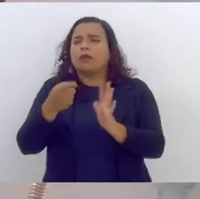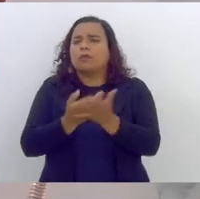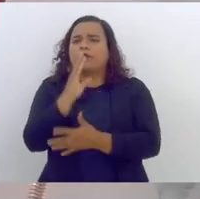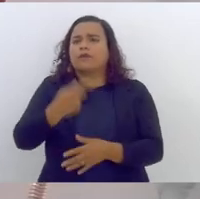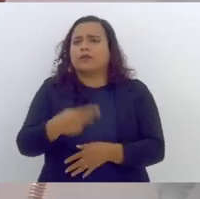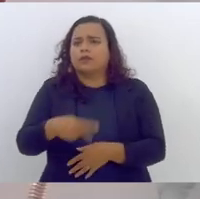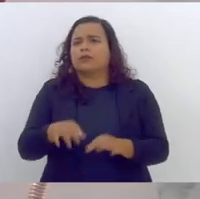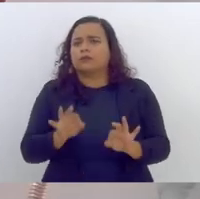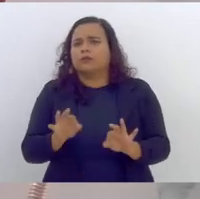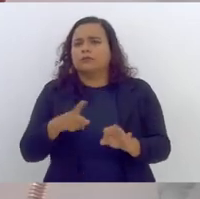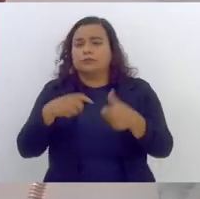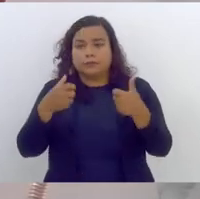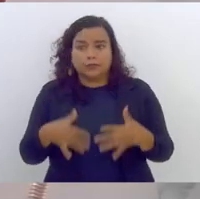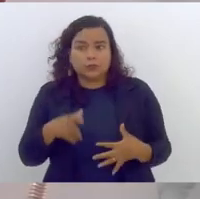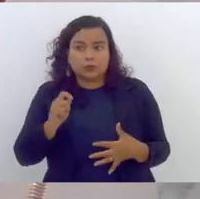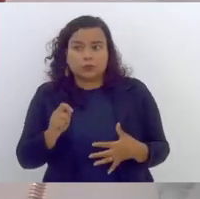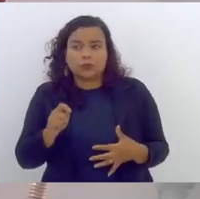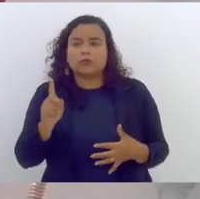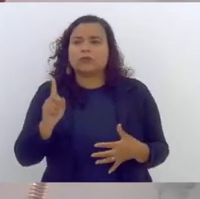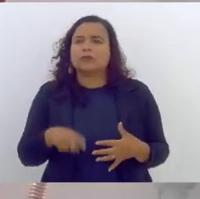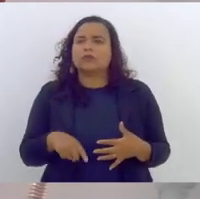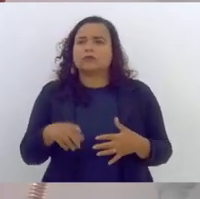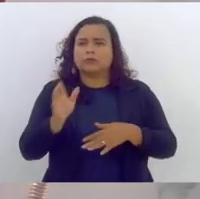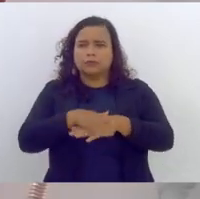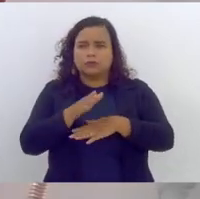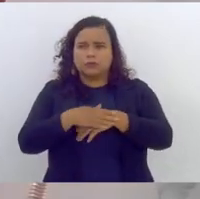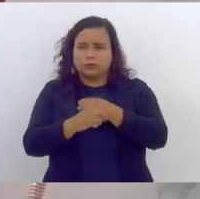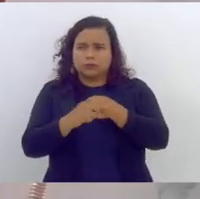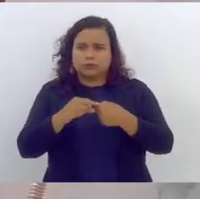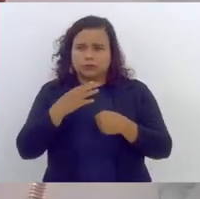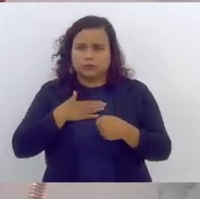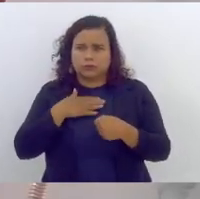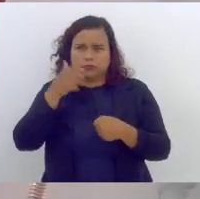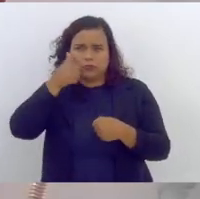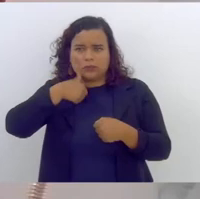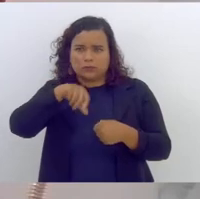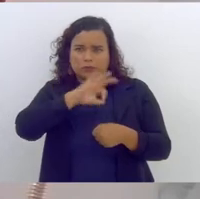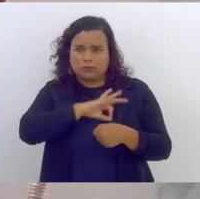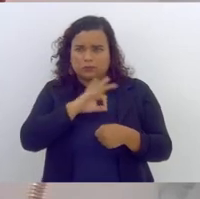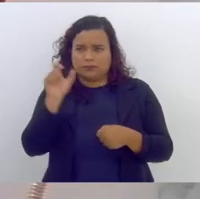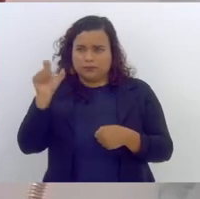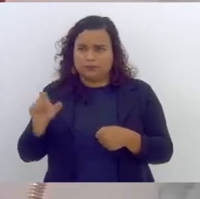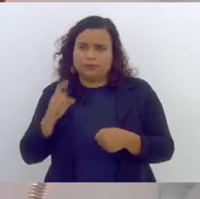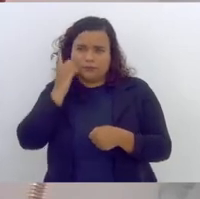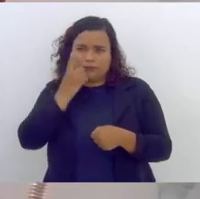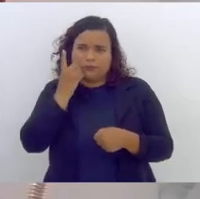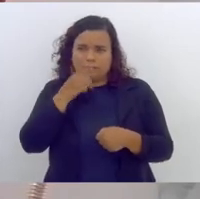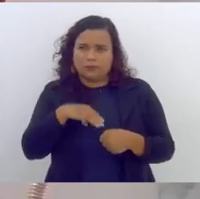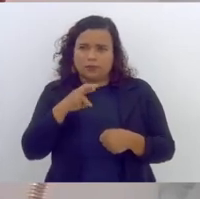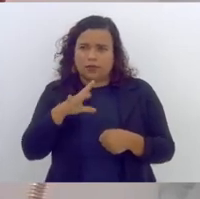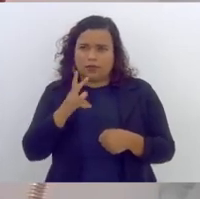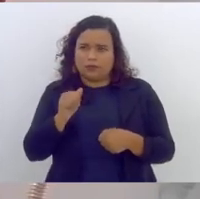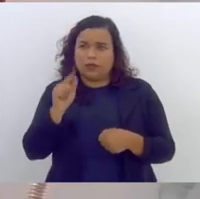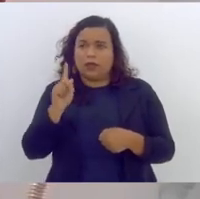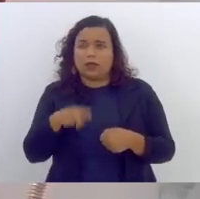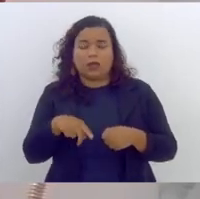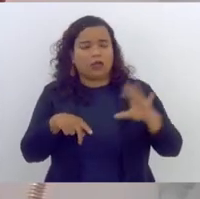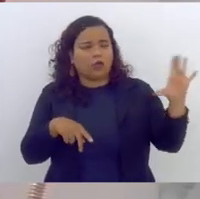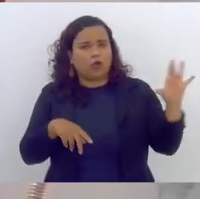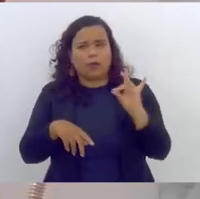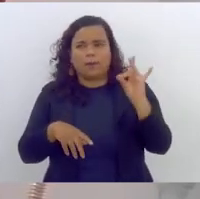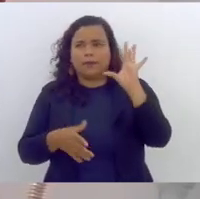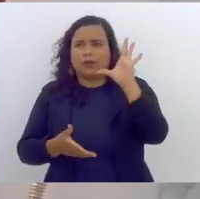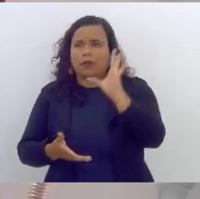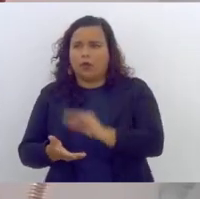que é só por a casa de minha autoria também deputada Marta Rocha que é só um Ctrl c control copia